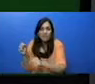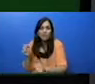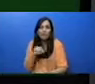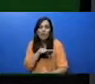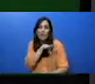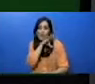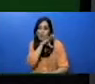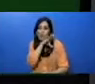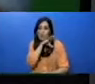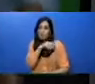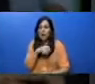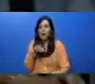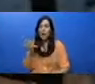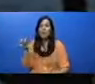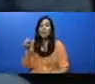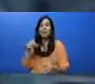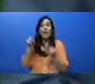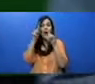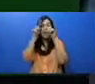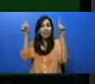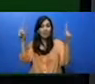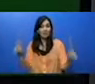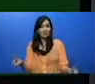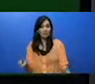vou pegar, tá?